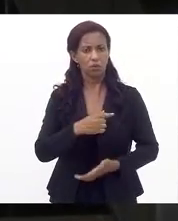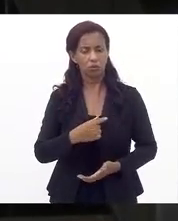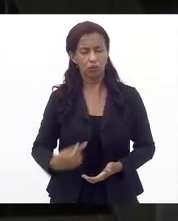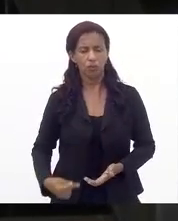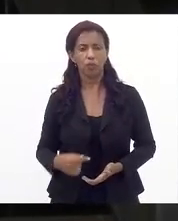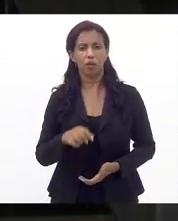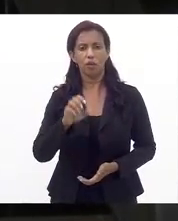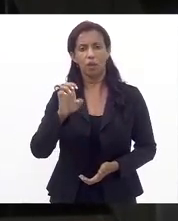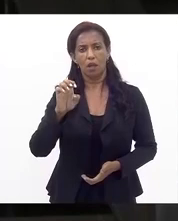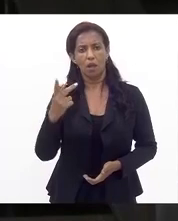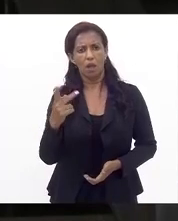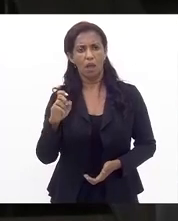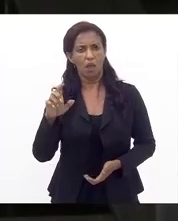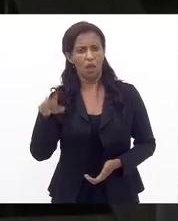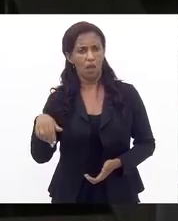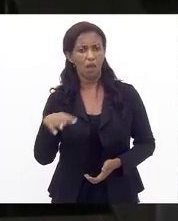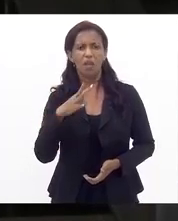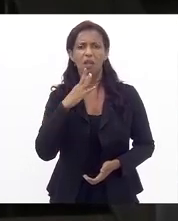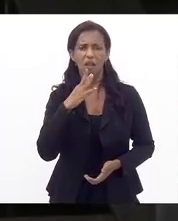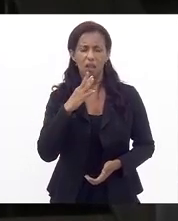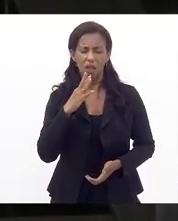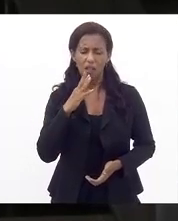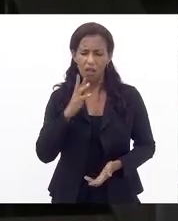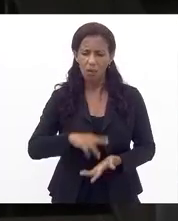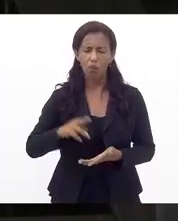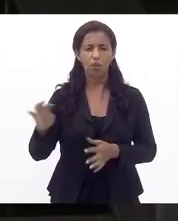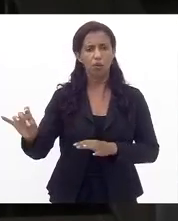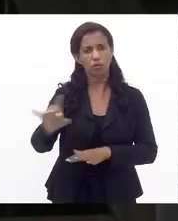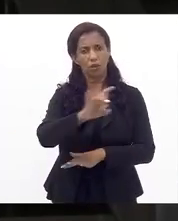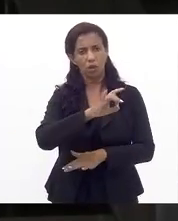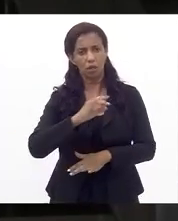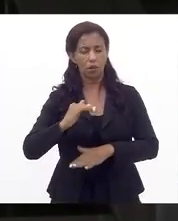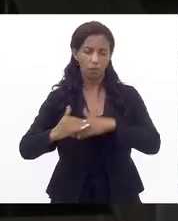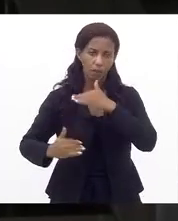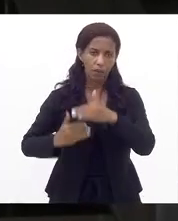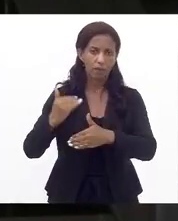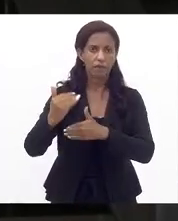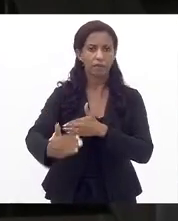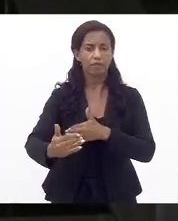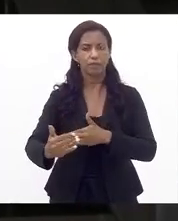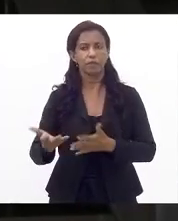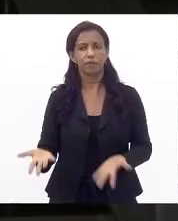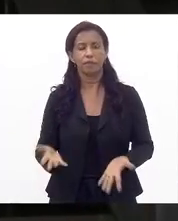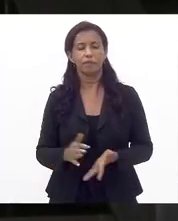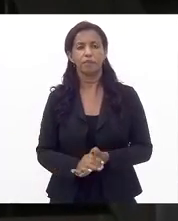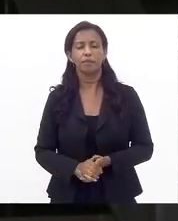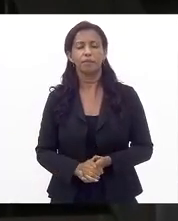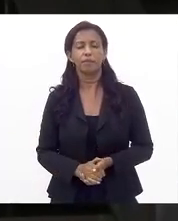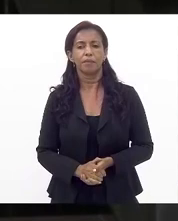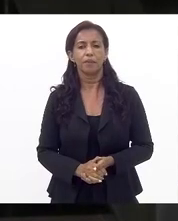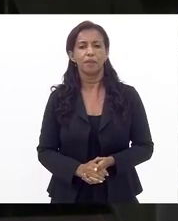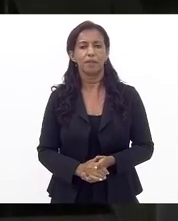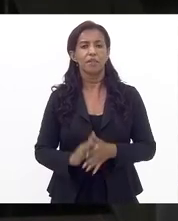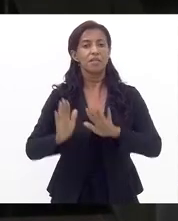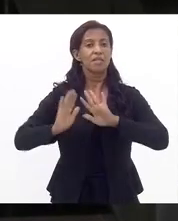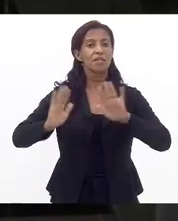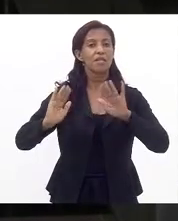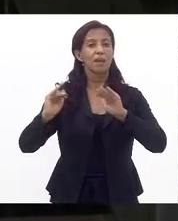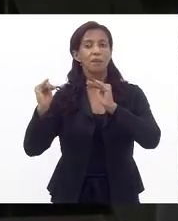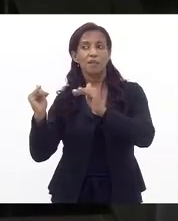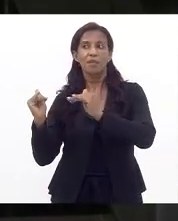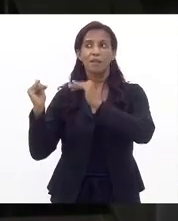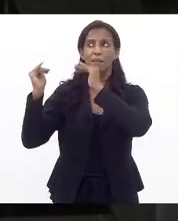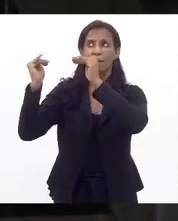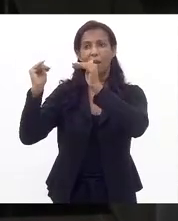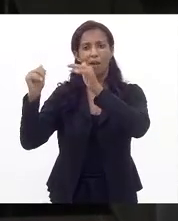da Ellen na presidência conheça tudo isso mas acho que a gente pode abraçar um pouco mais é sem ser mais realistas que o Rei sem